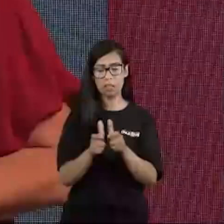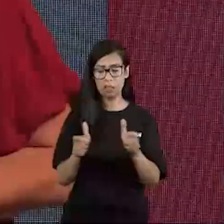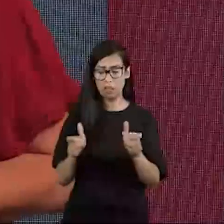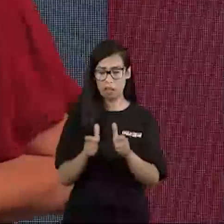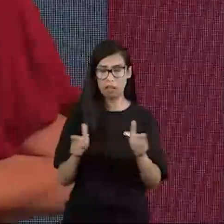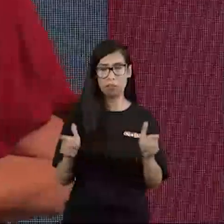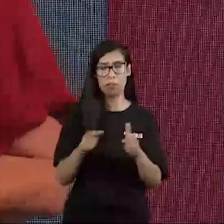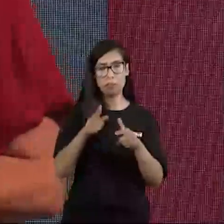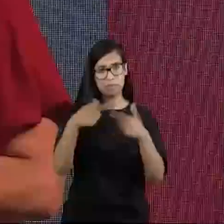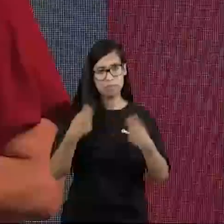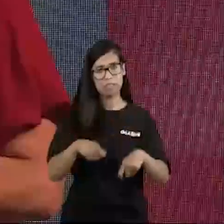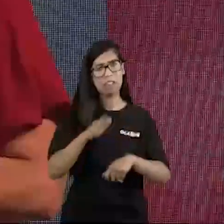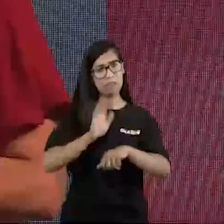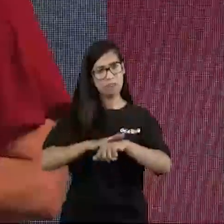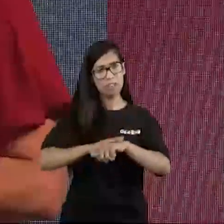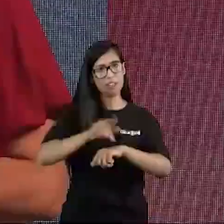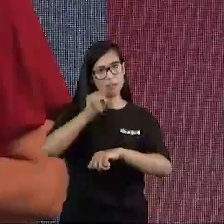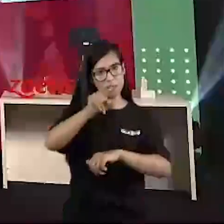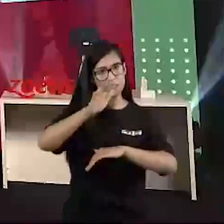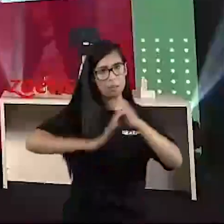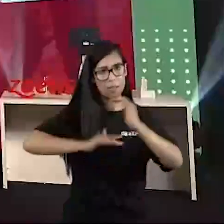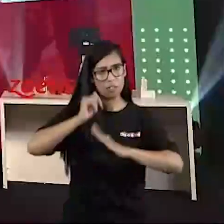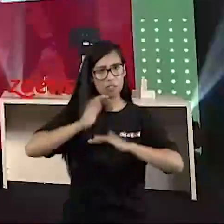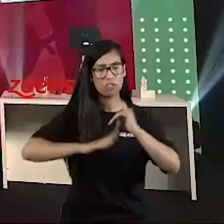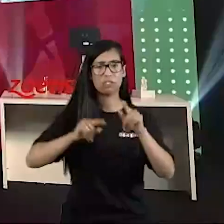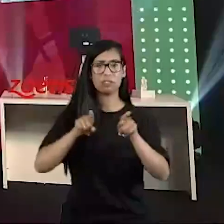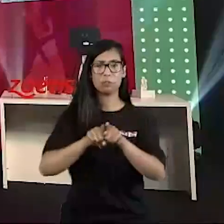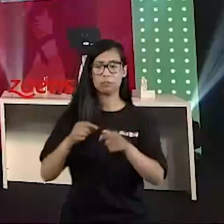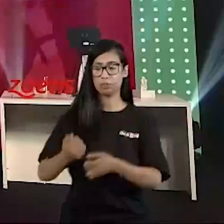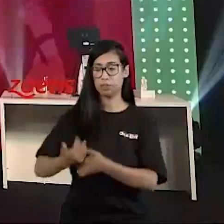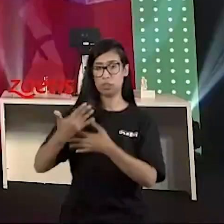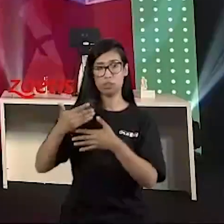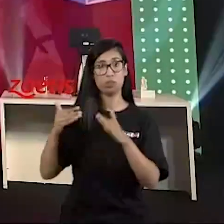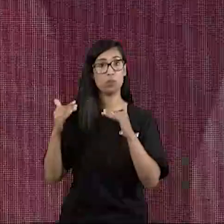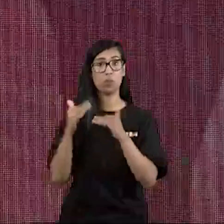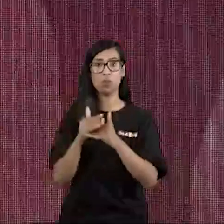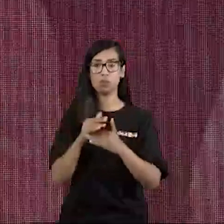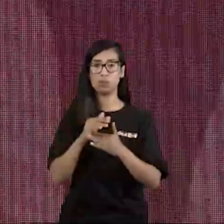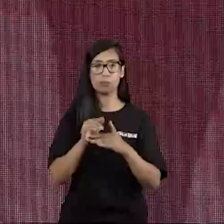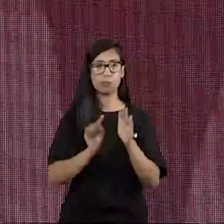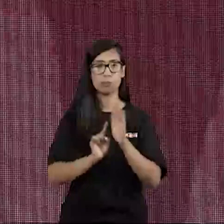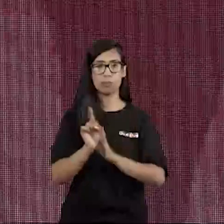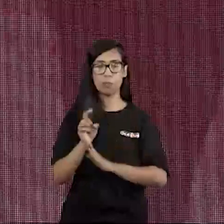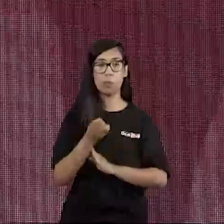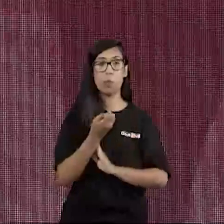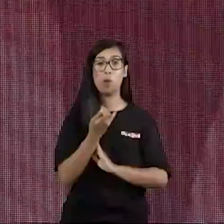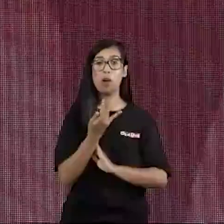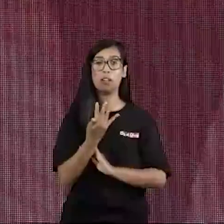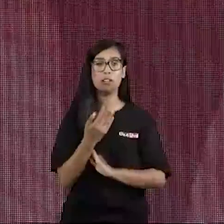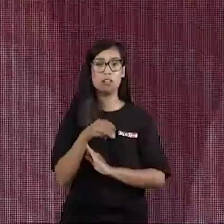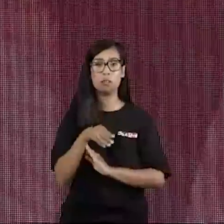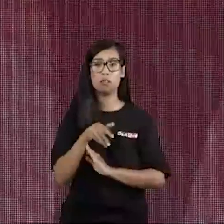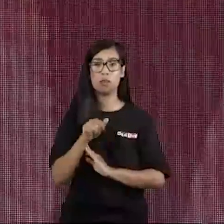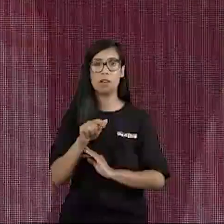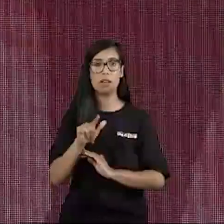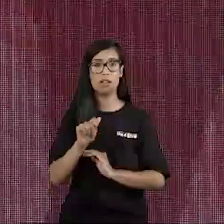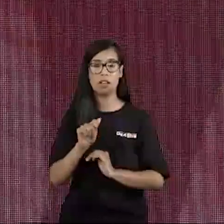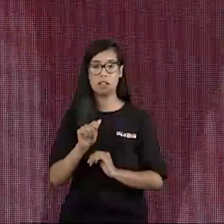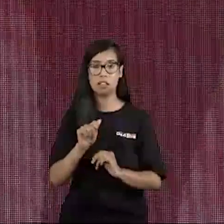mas faça você. Perfeito. E para fechar, quantas malacésias por campo